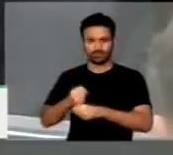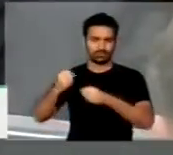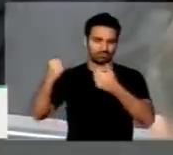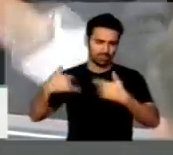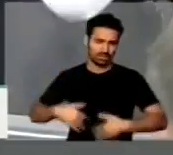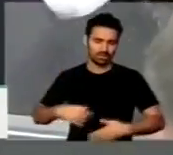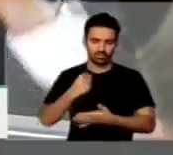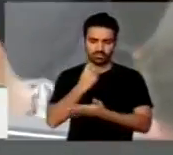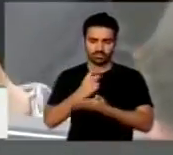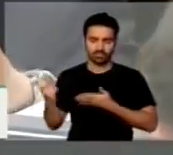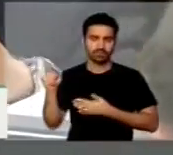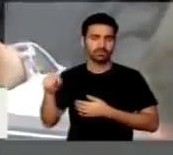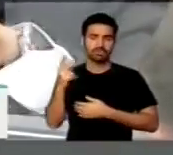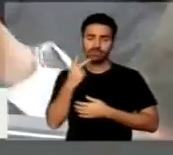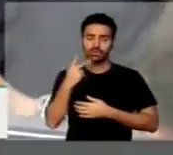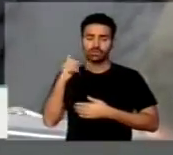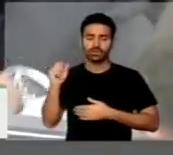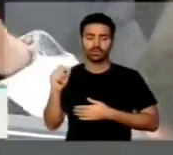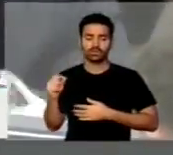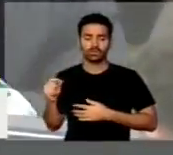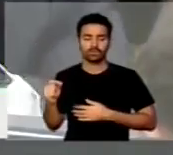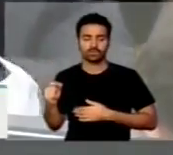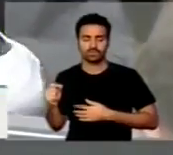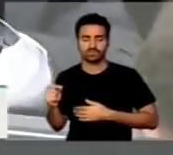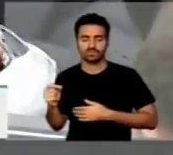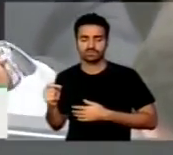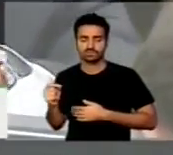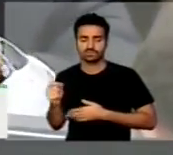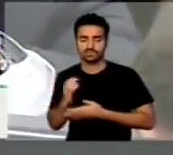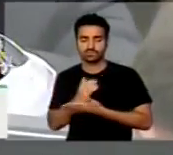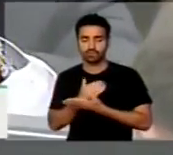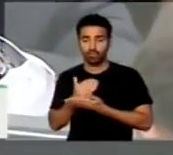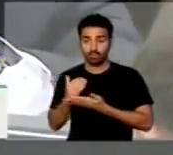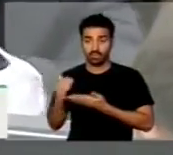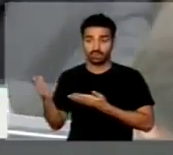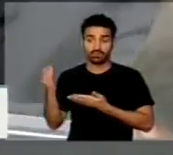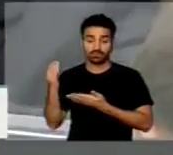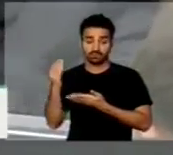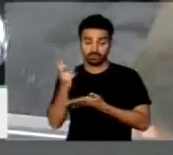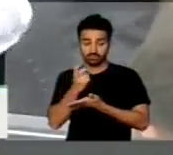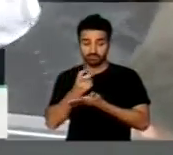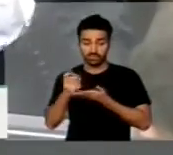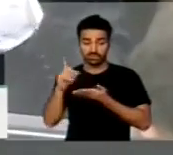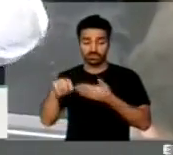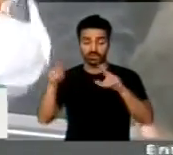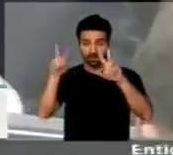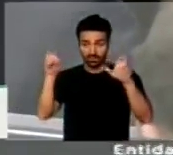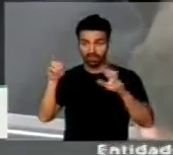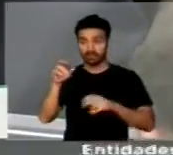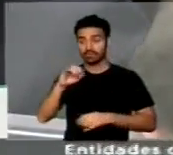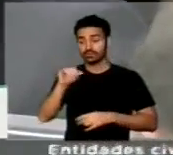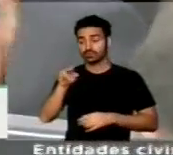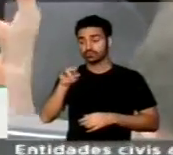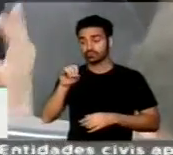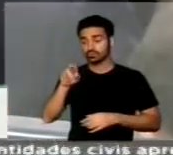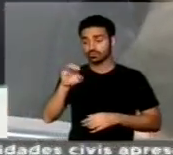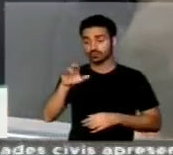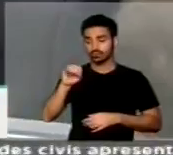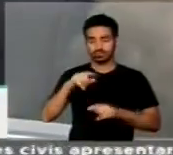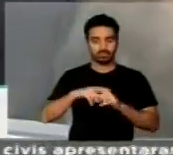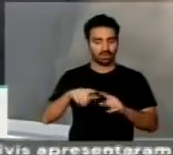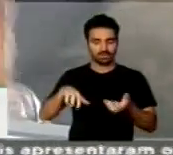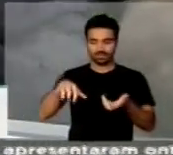relator, onde ele dizia que o começo do impeachment é jurídico. Agora, um parlamento é um ser